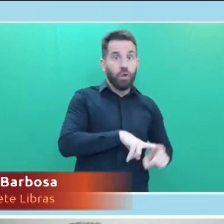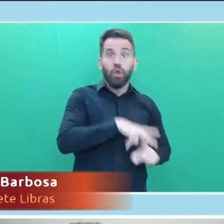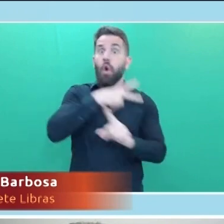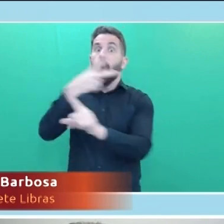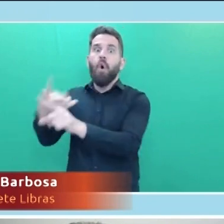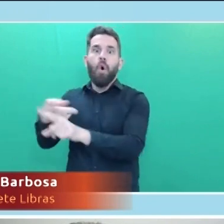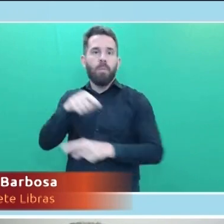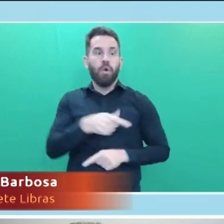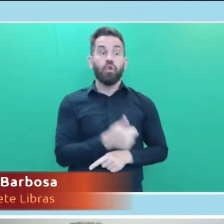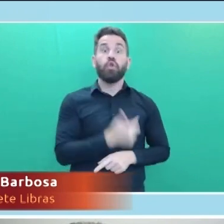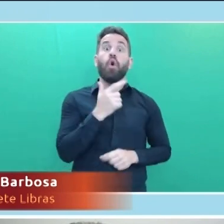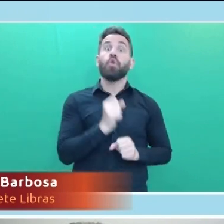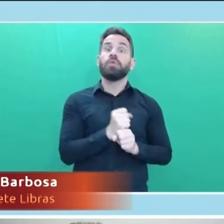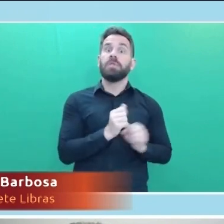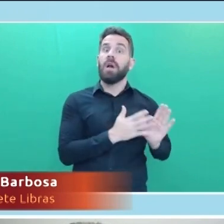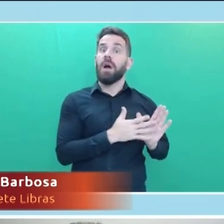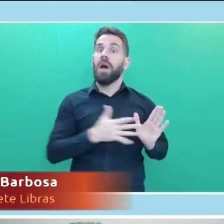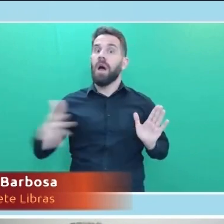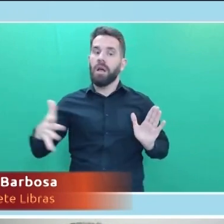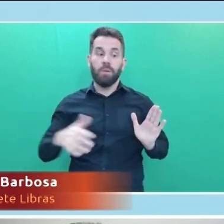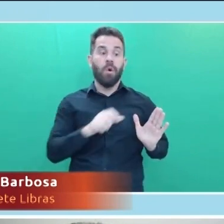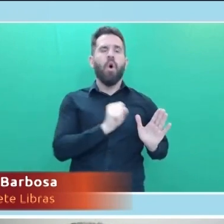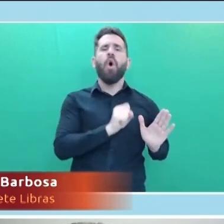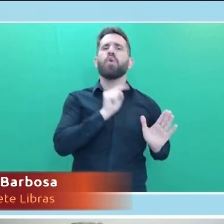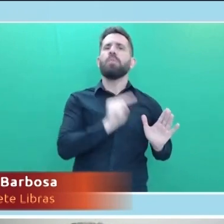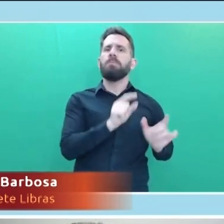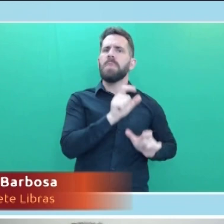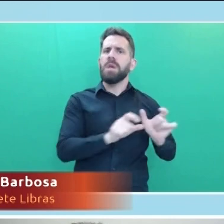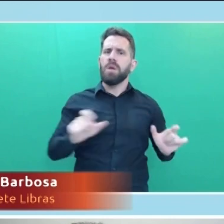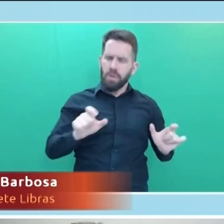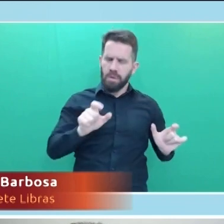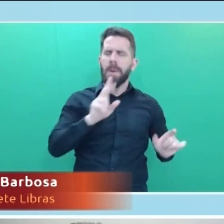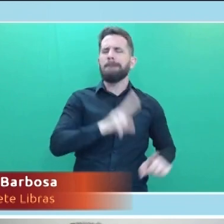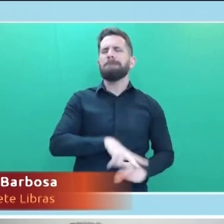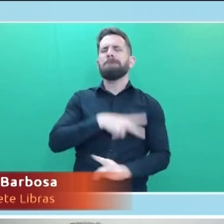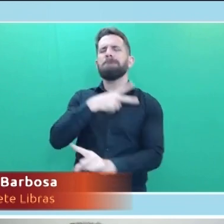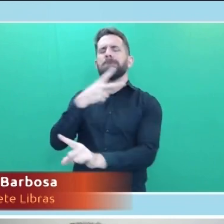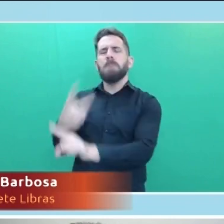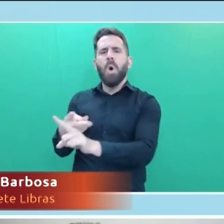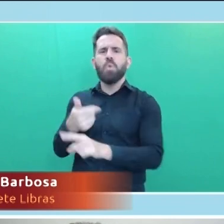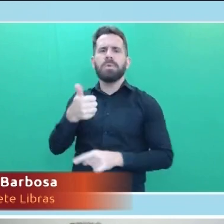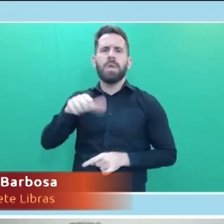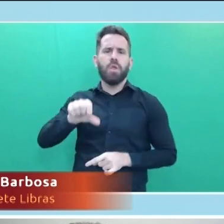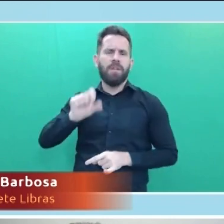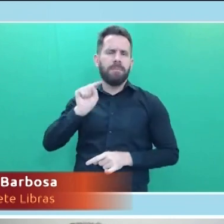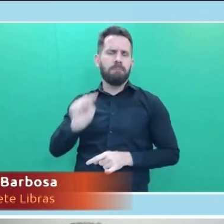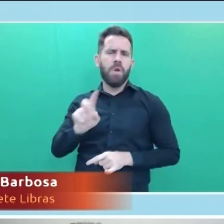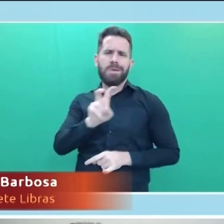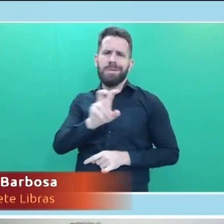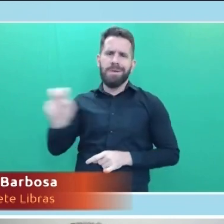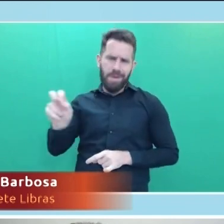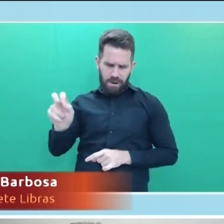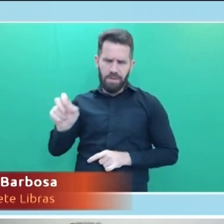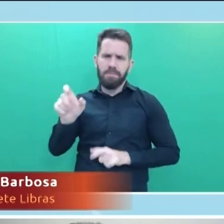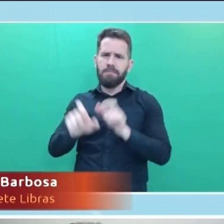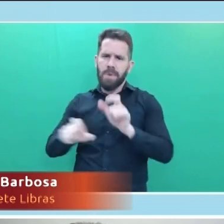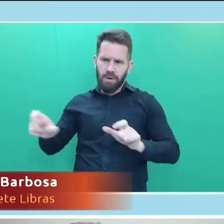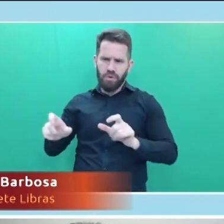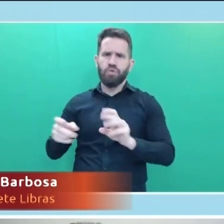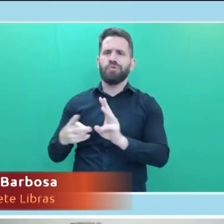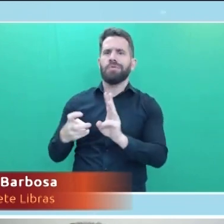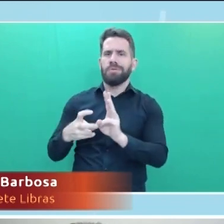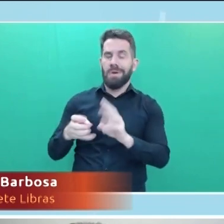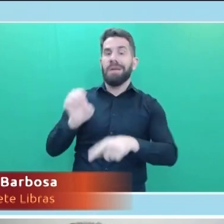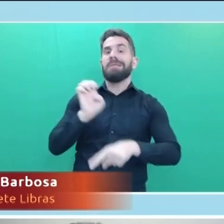Passou de mais de 8 mil para mais de 19.500 indivíduos. Os dados foram divulgados pelo